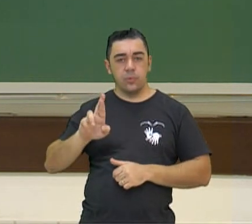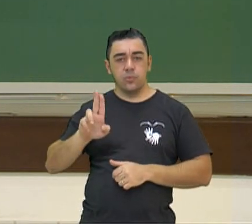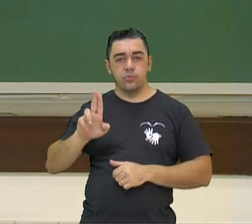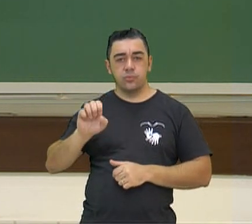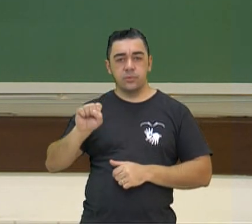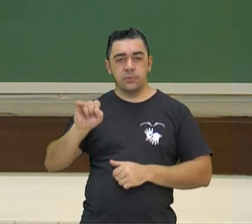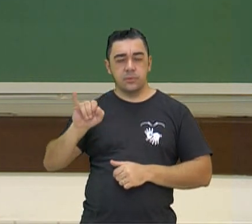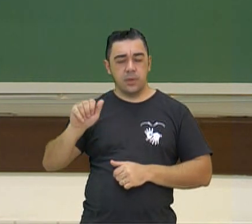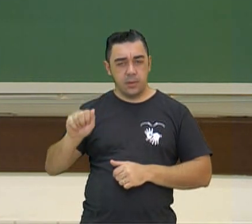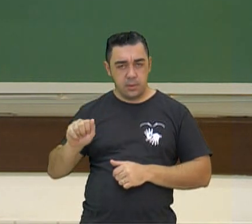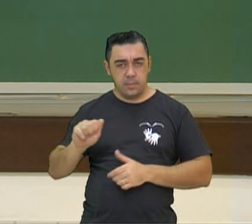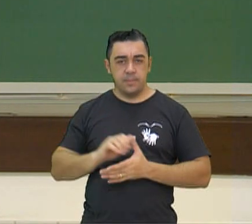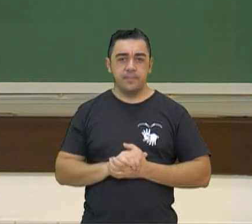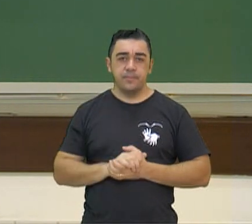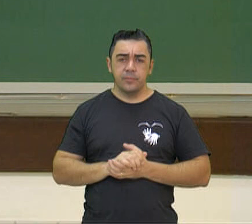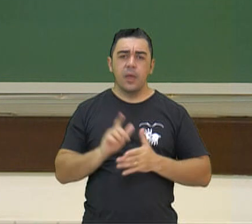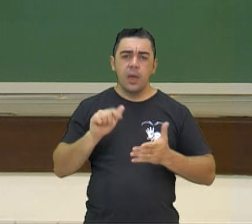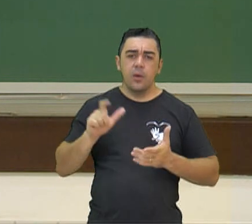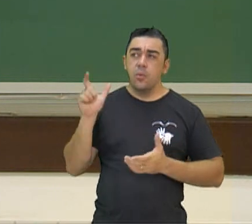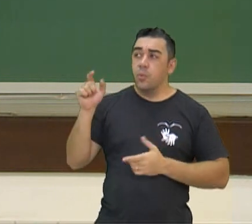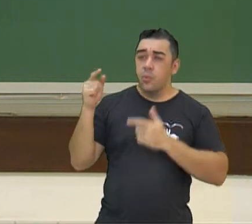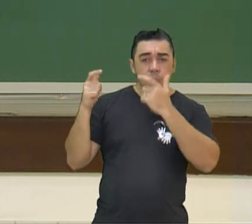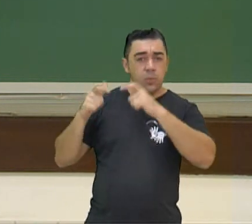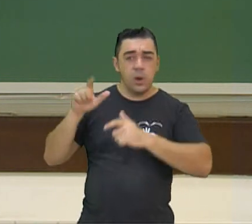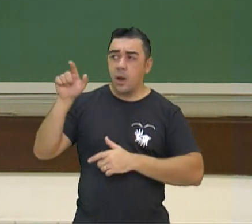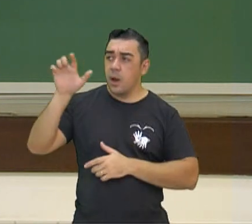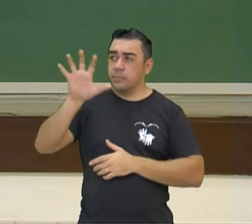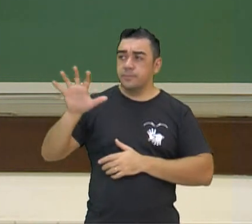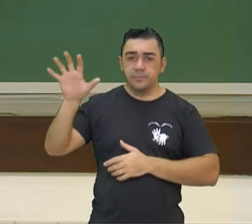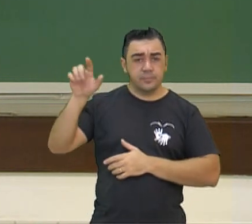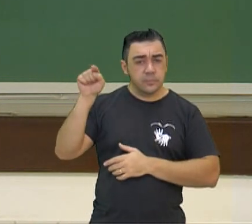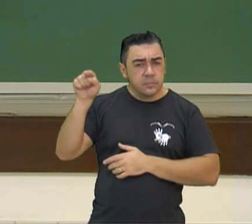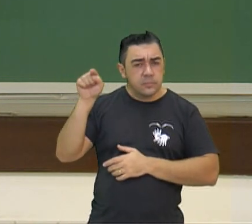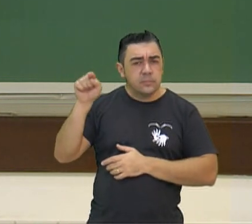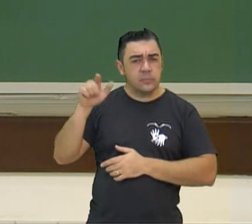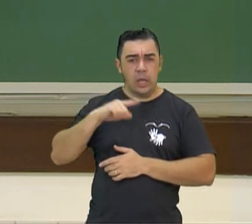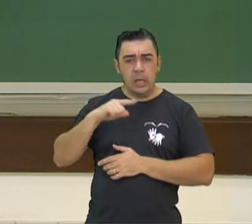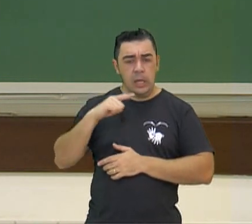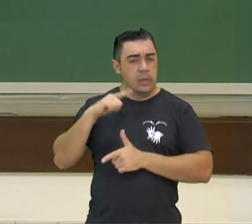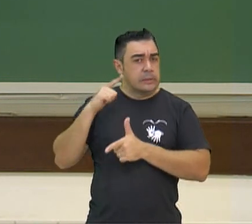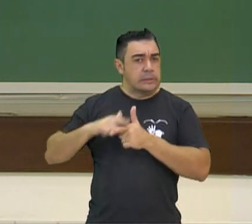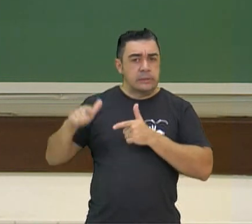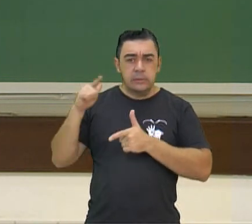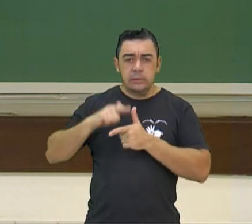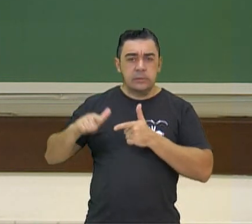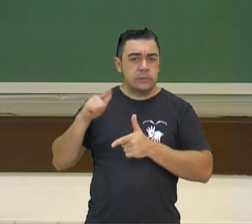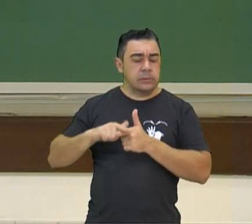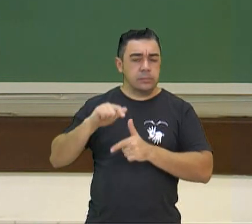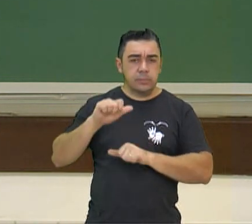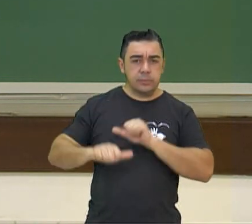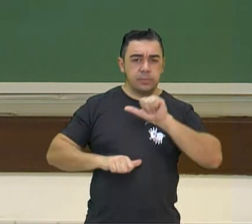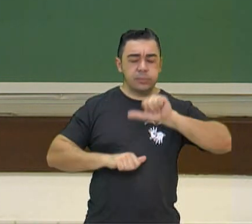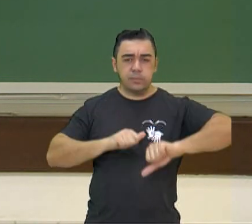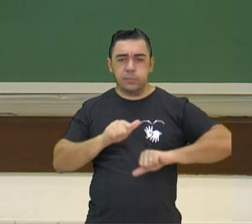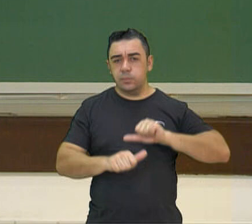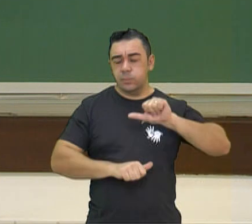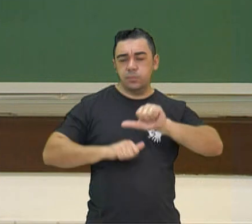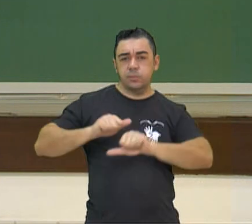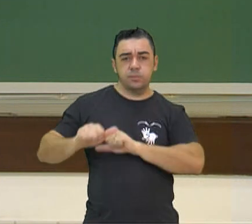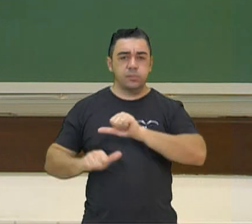uma área do planeta que passou por muitas transformações. Se você se der o